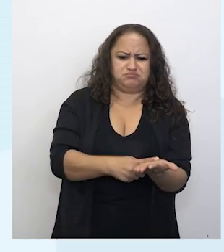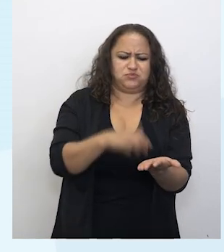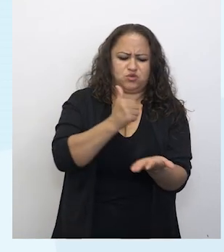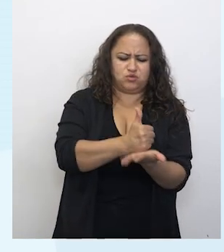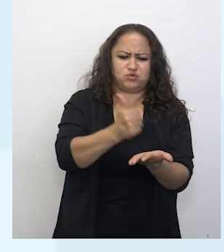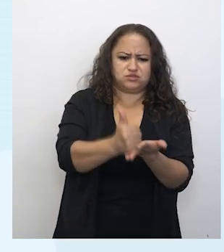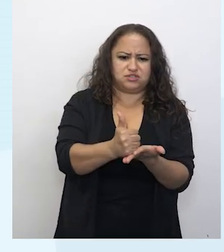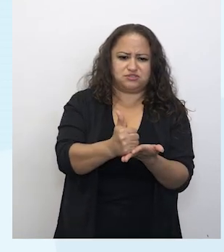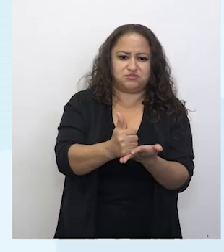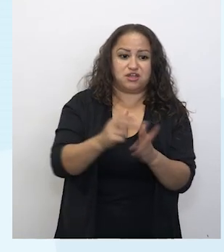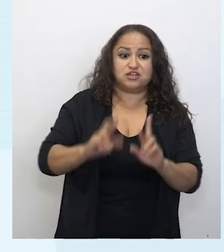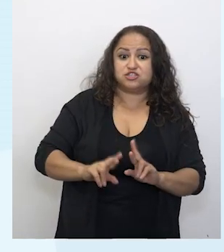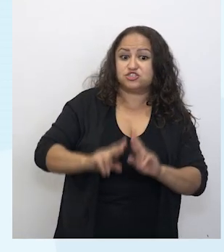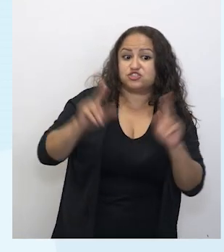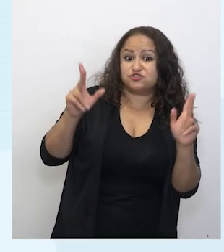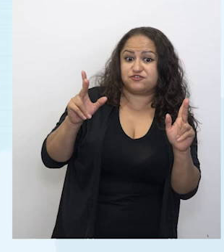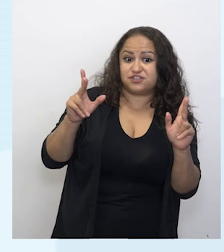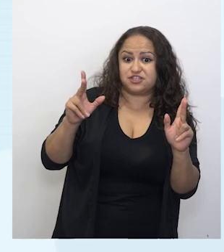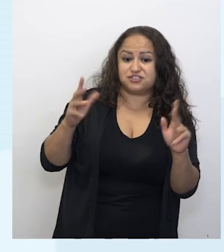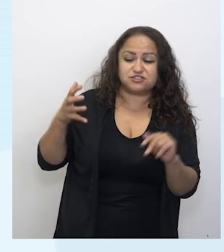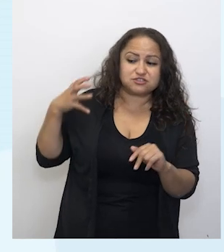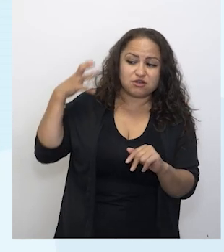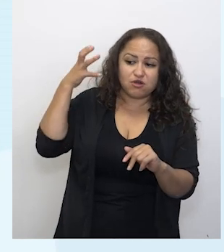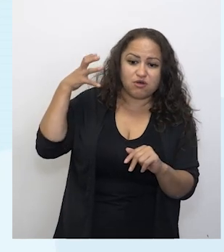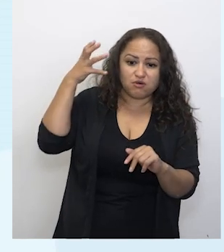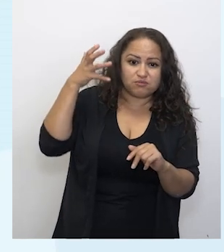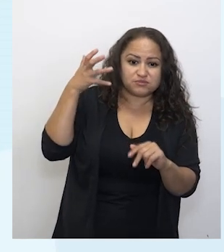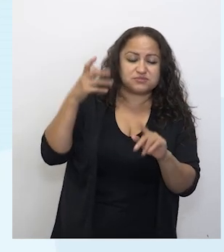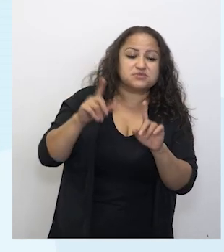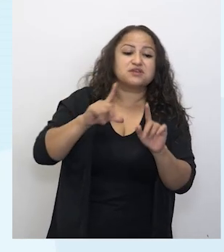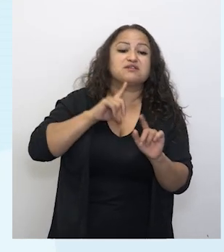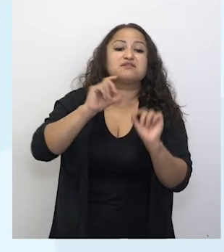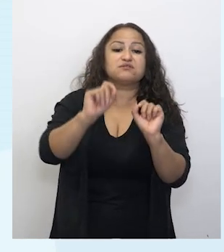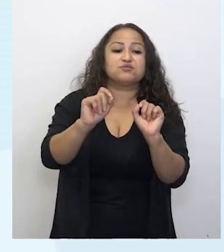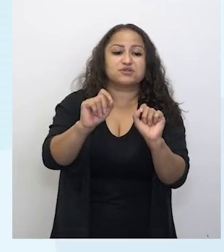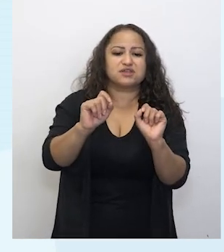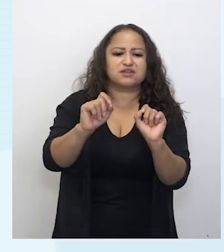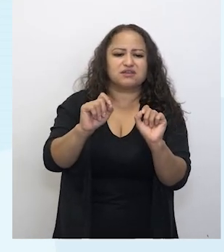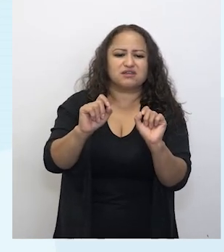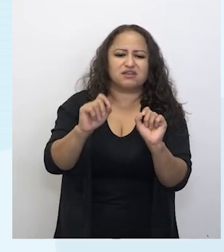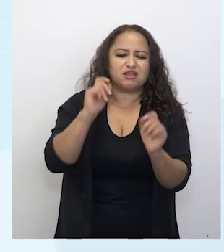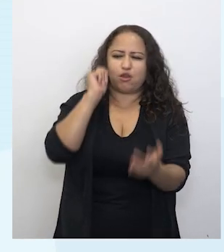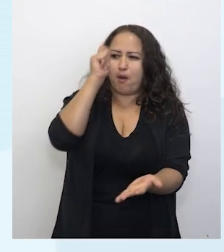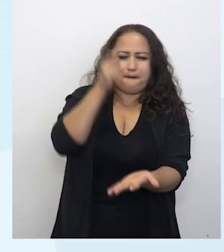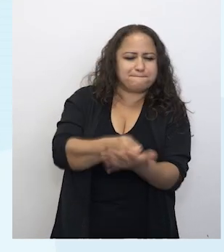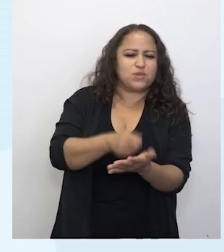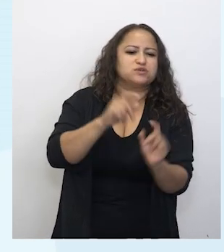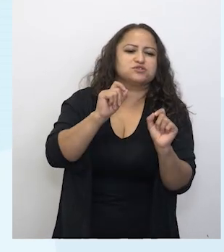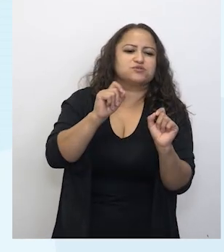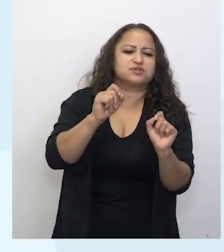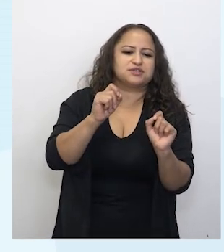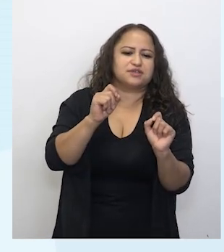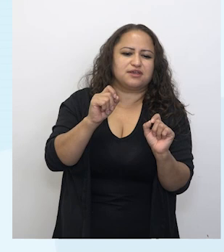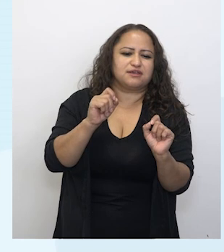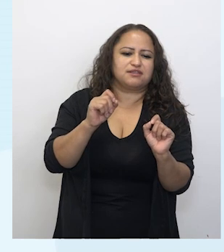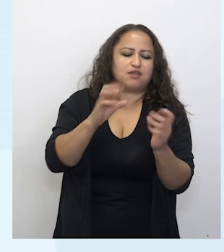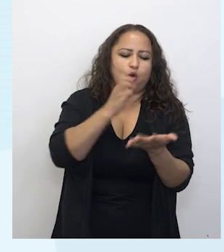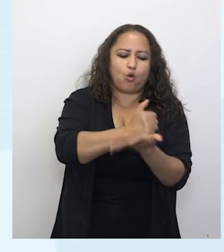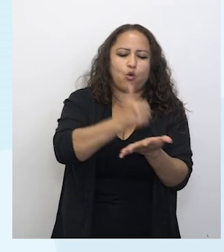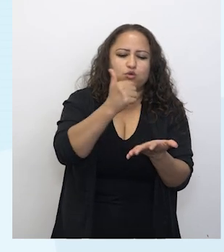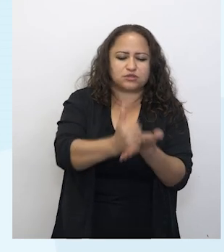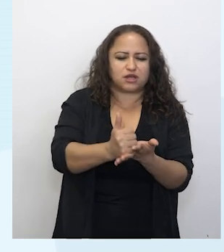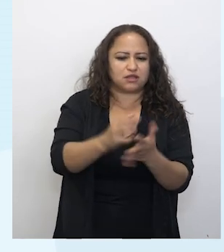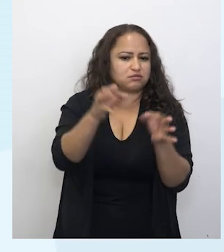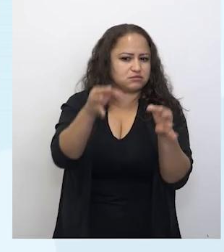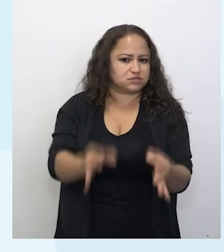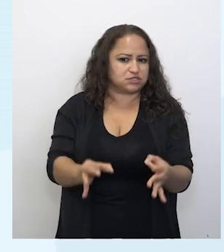diferentemente do Hobbes, ele não aposta na ideia de um monarca, de um soberano, para fazer com que o contrato seja regido.